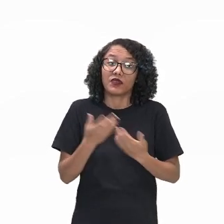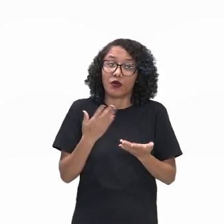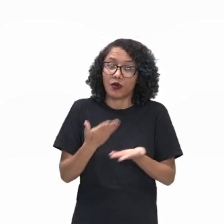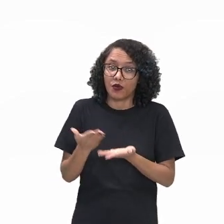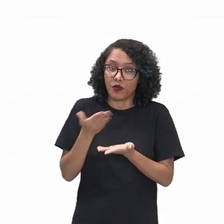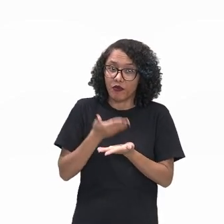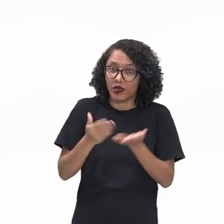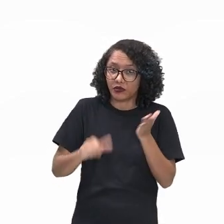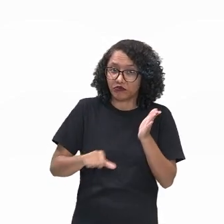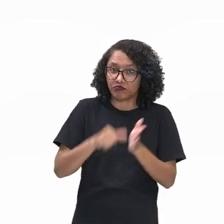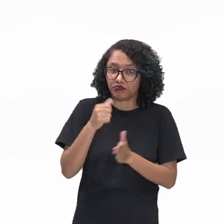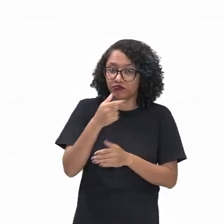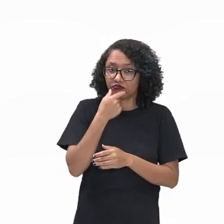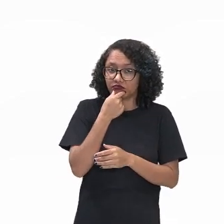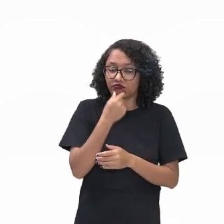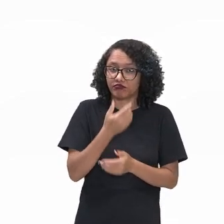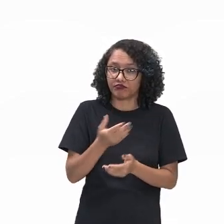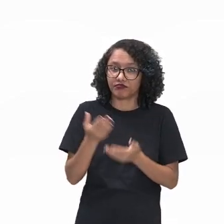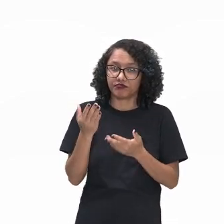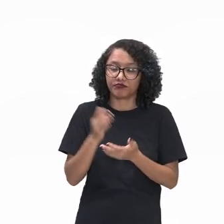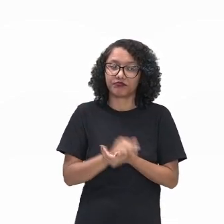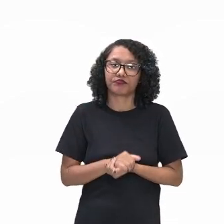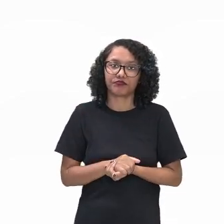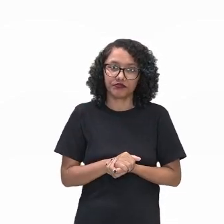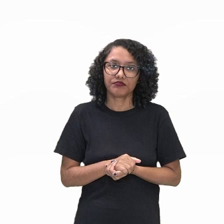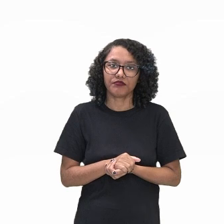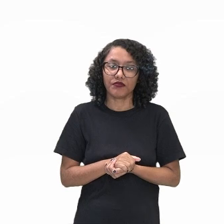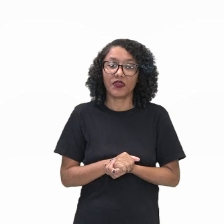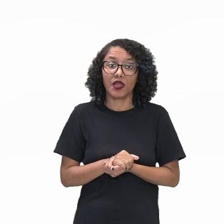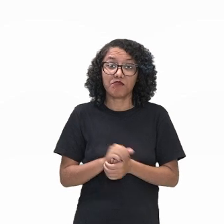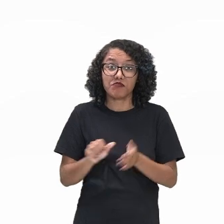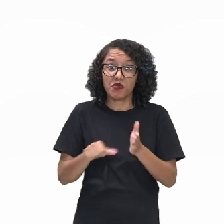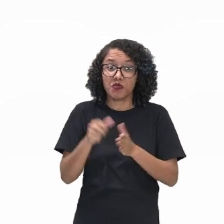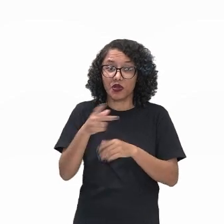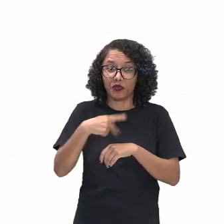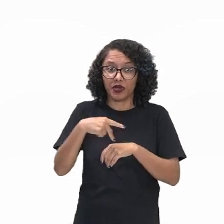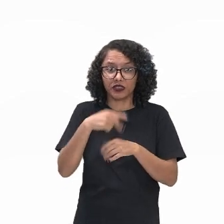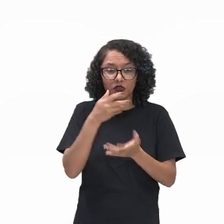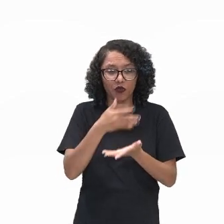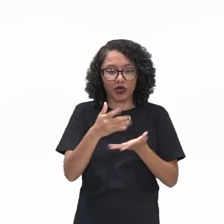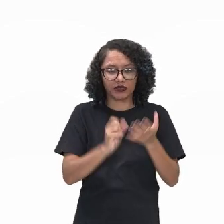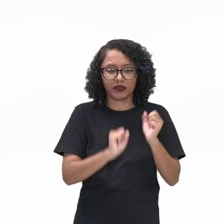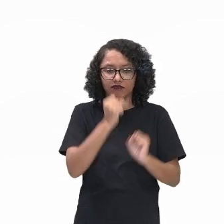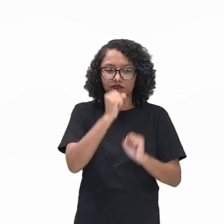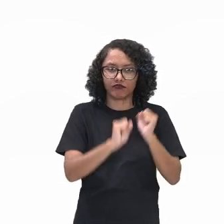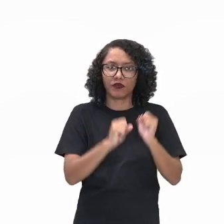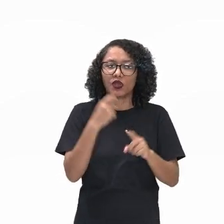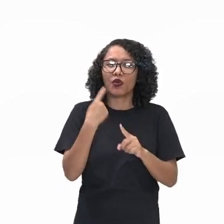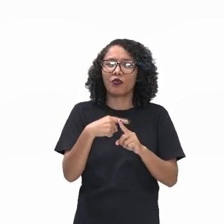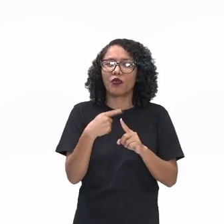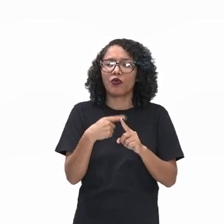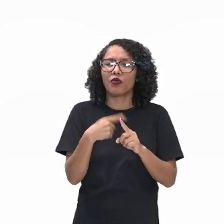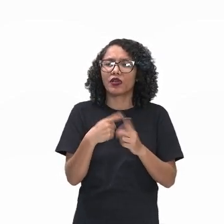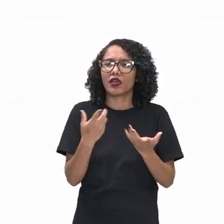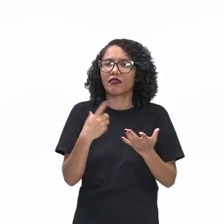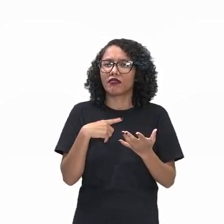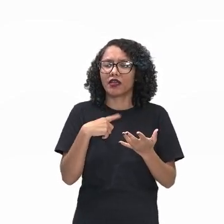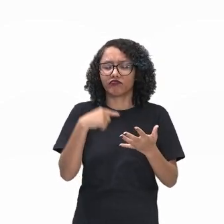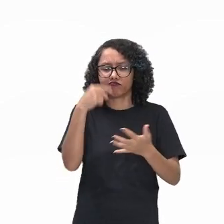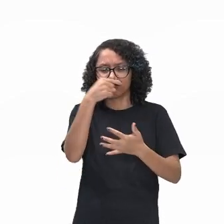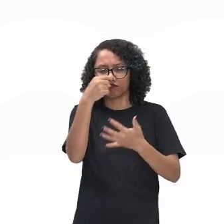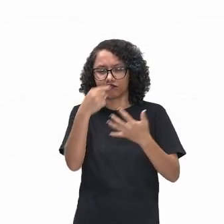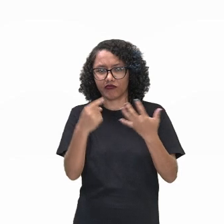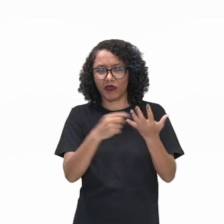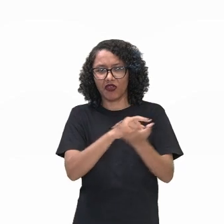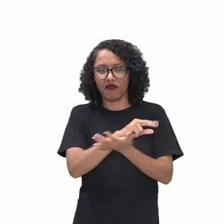inglês. A Inglaterra ela vai ser a primeira nação a se industrializar por conta de uma série de fatores que